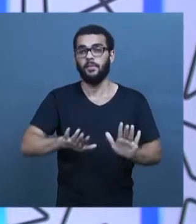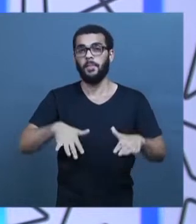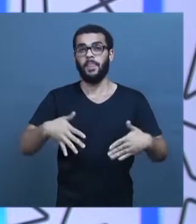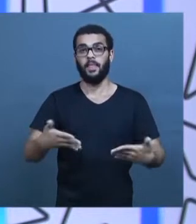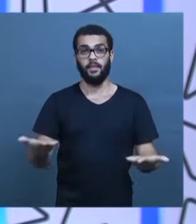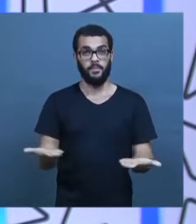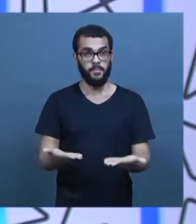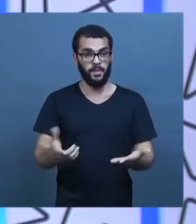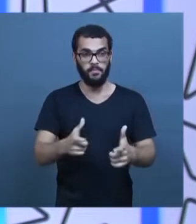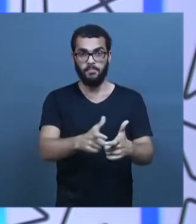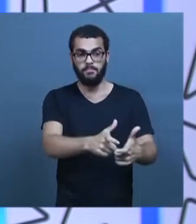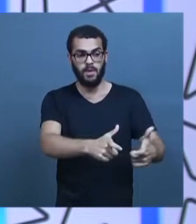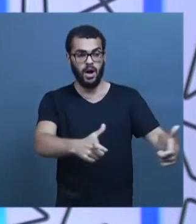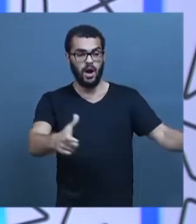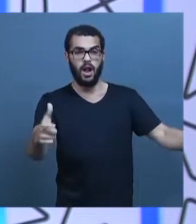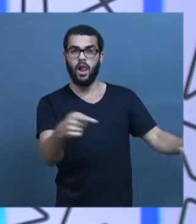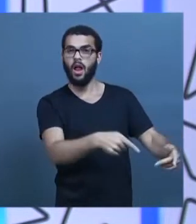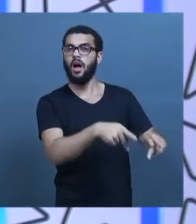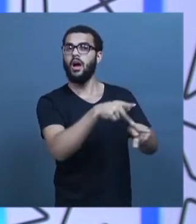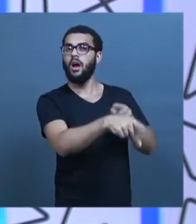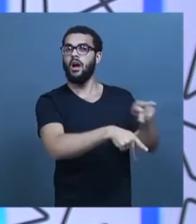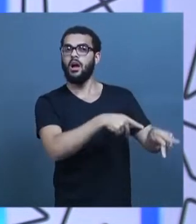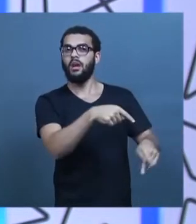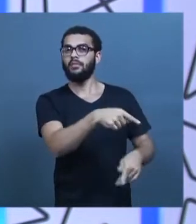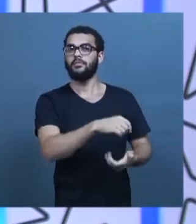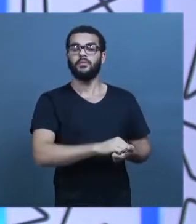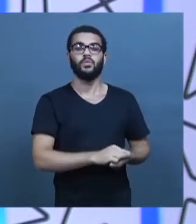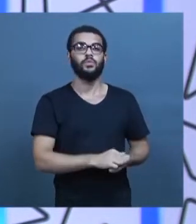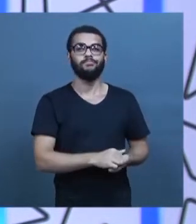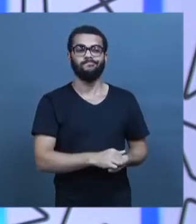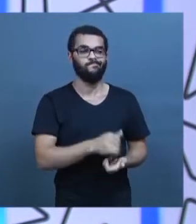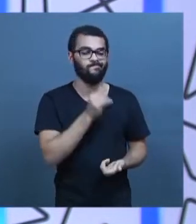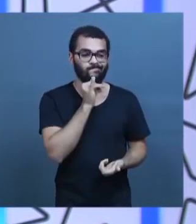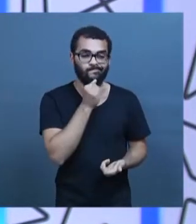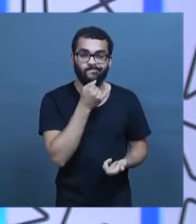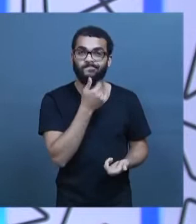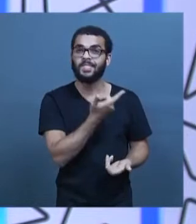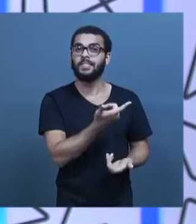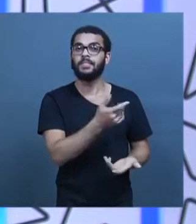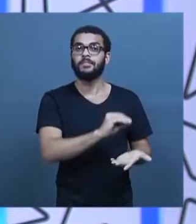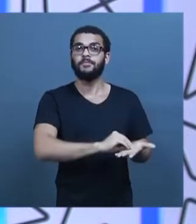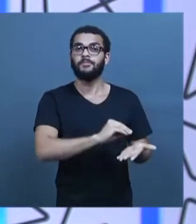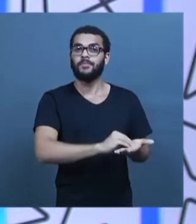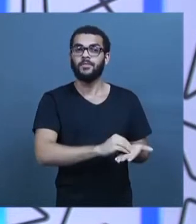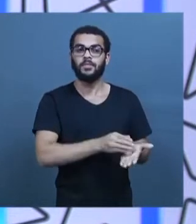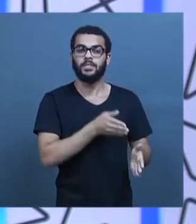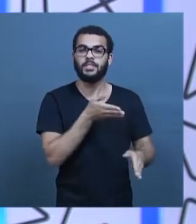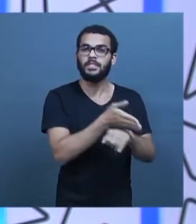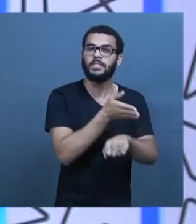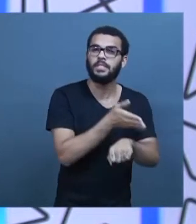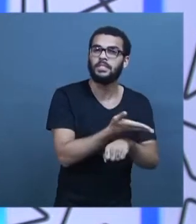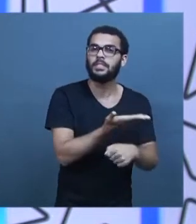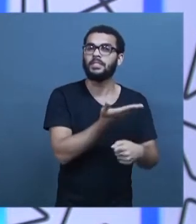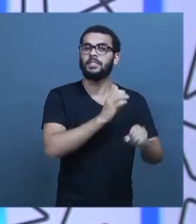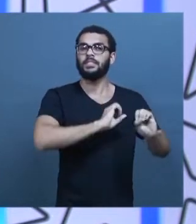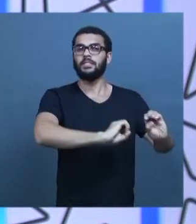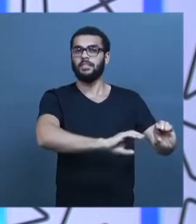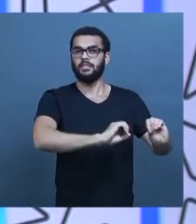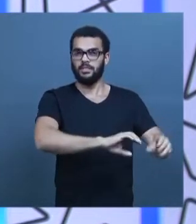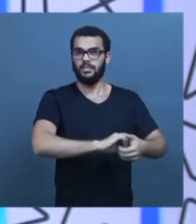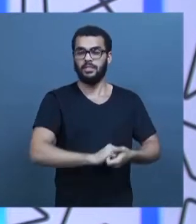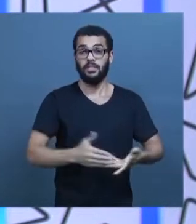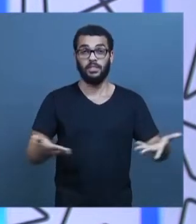nossa população, infelizmente, não tem o acesso devido a essa educação. E a Faculdade de